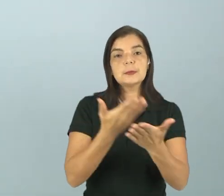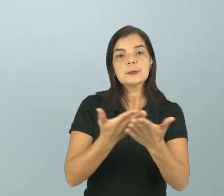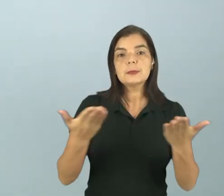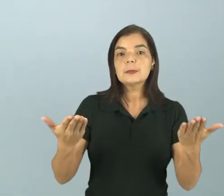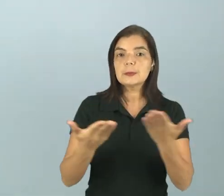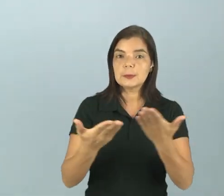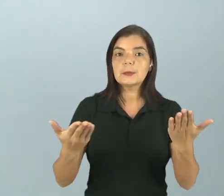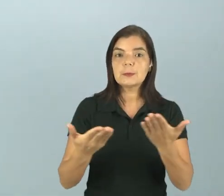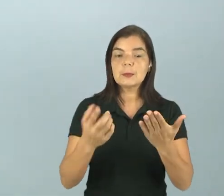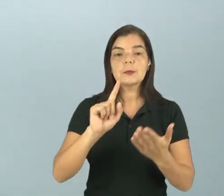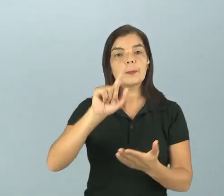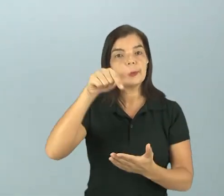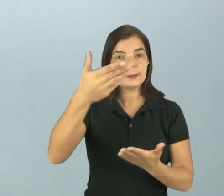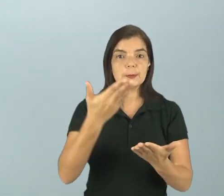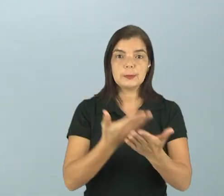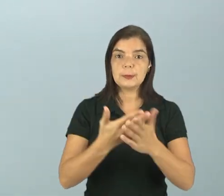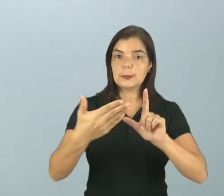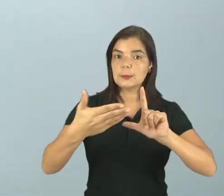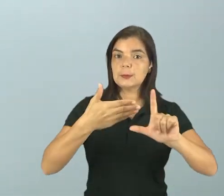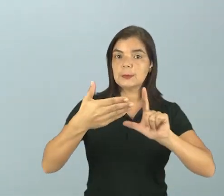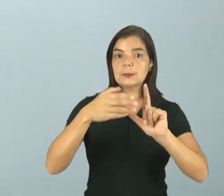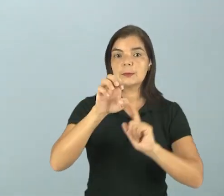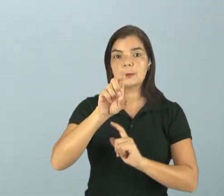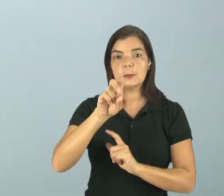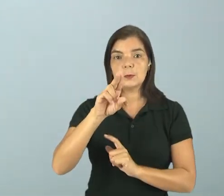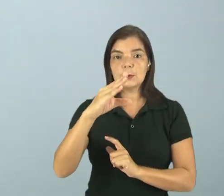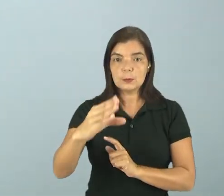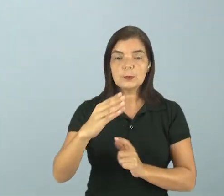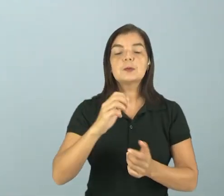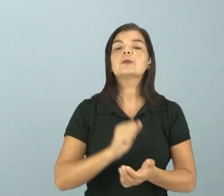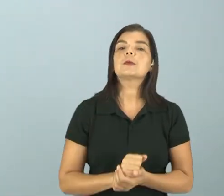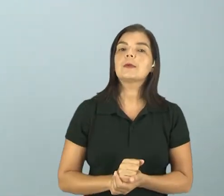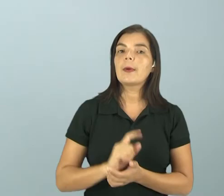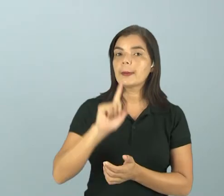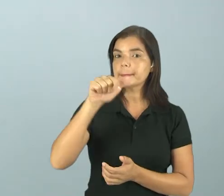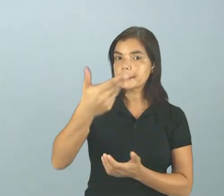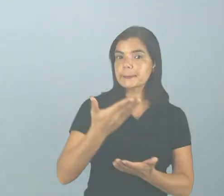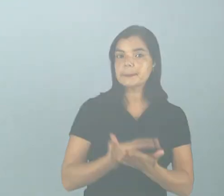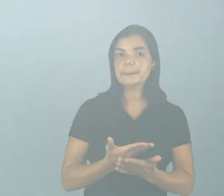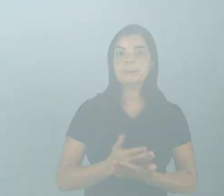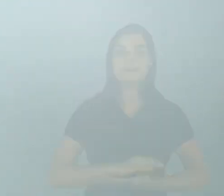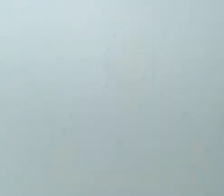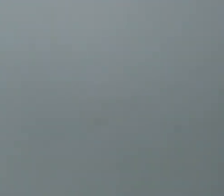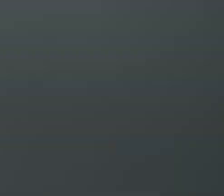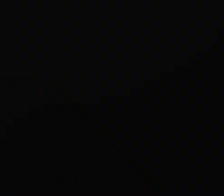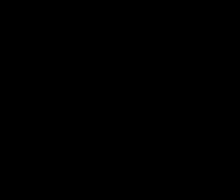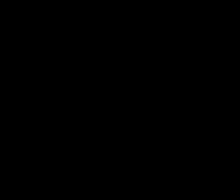aula de hoje. Para outras aulas é só acessar a plataforma Eduque e até a próxima.